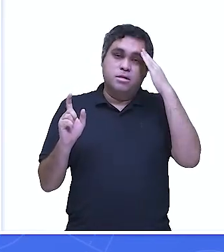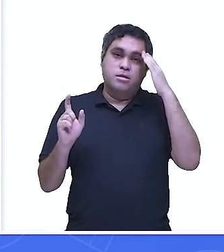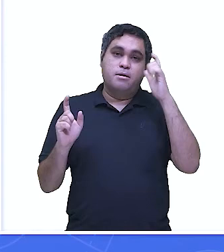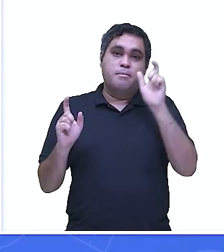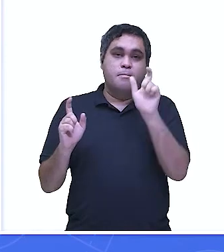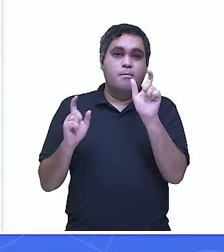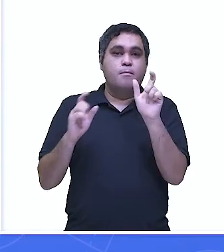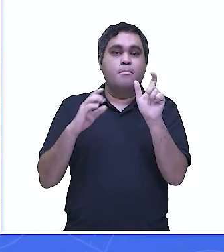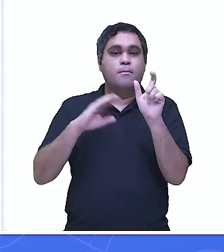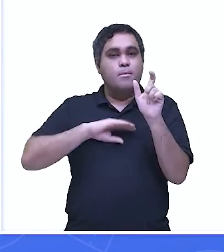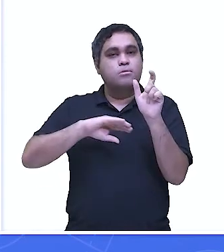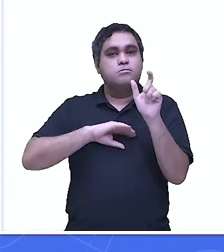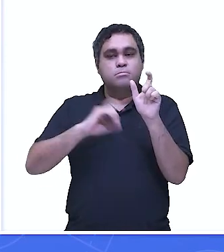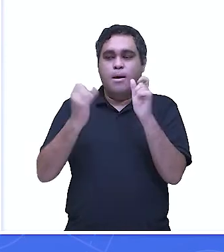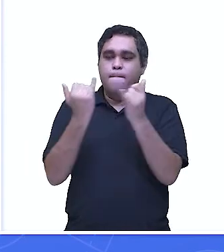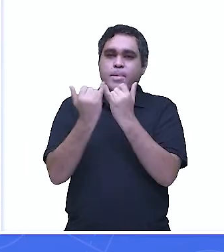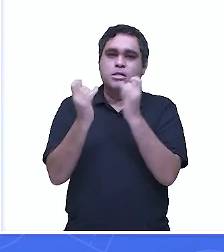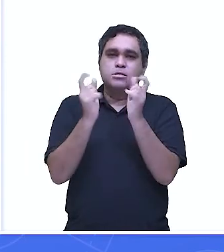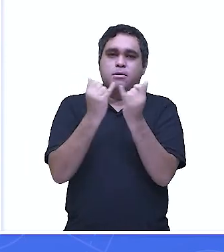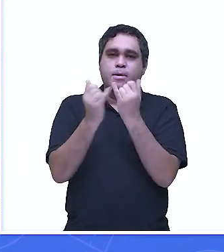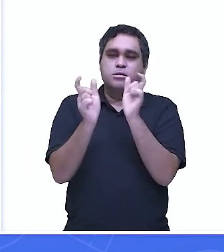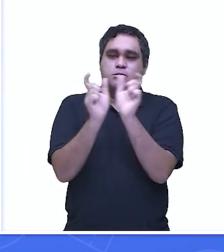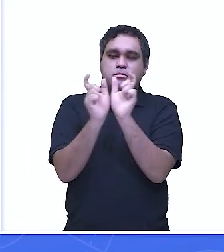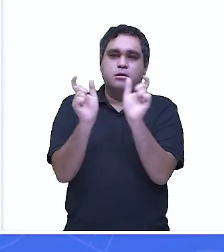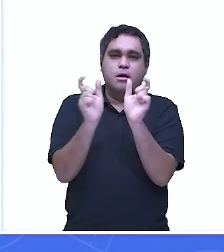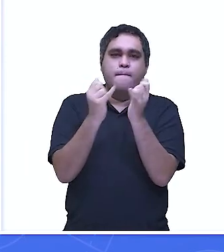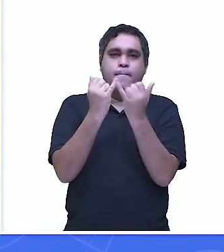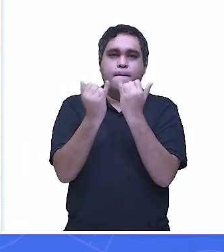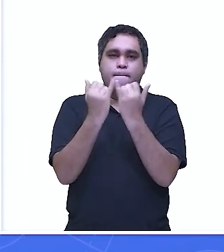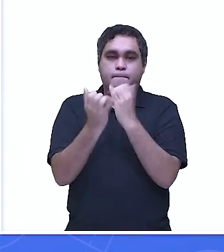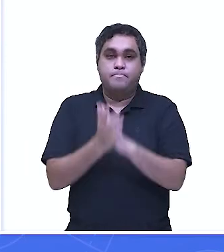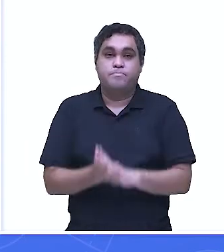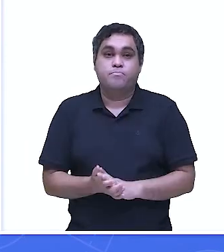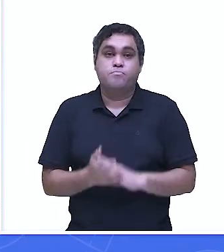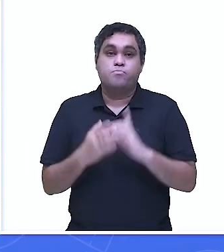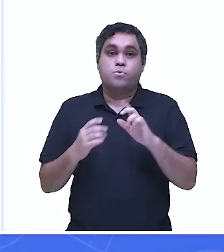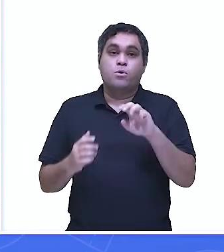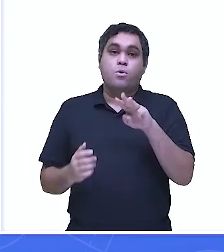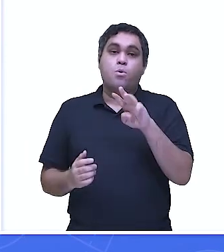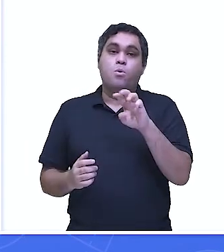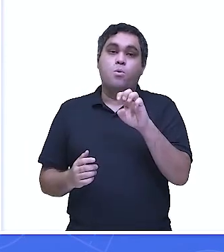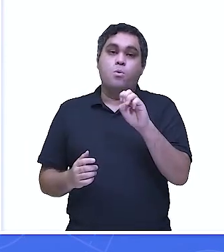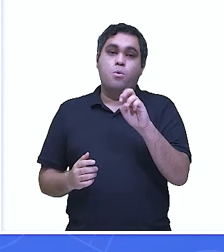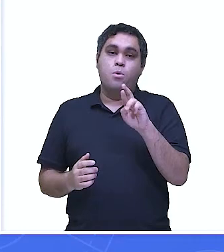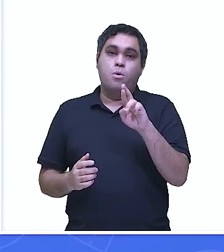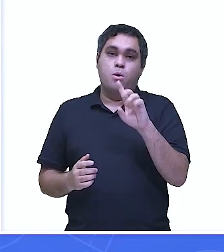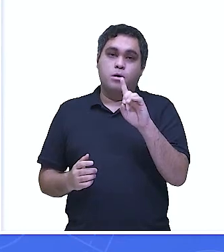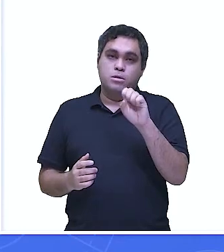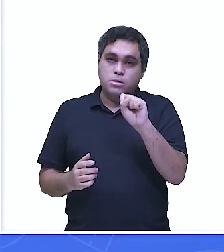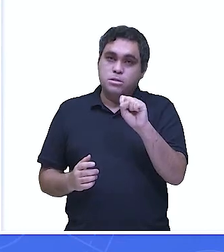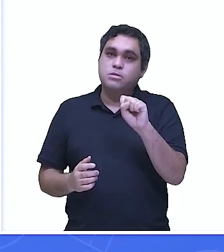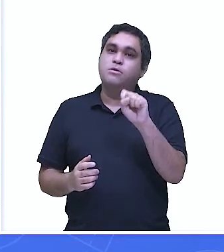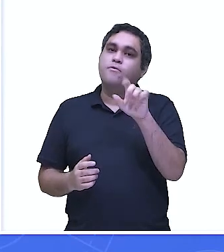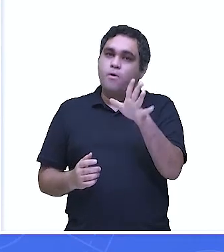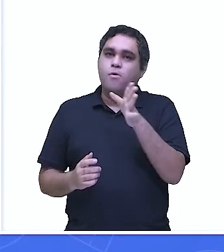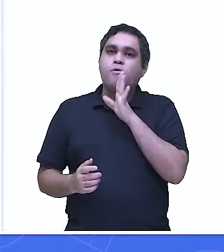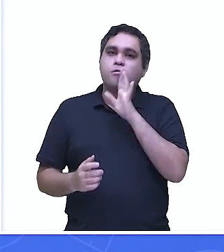words, tá? São palavras repetidas. Inclusive, a palavra word é uma palavra bem conhecida, gente. Vocês conhecem